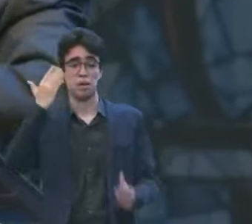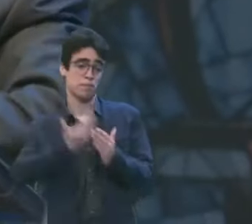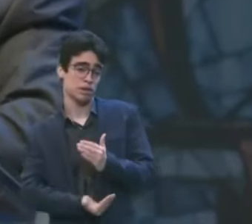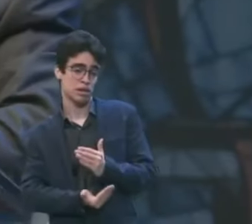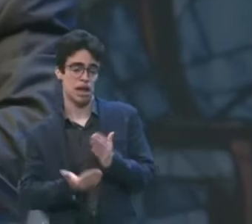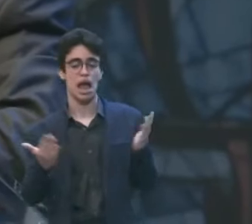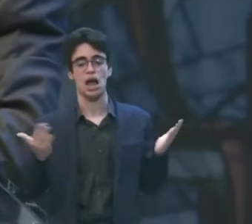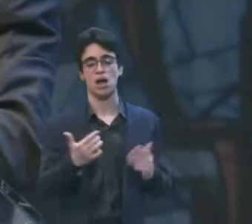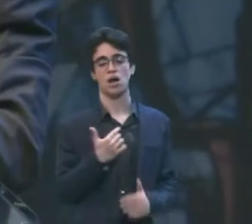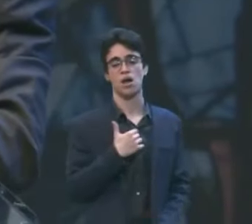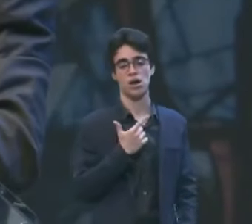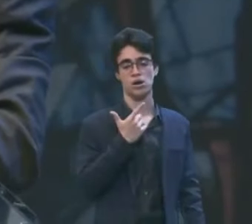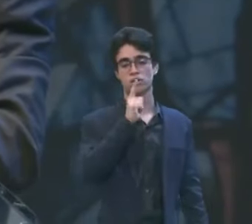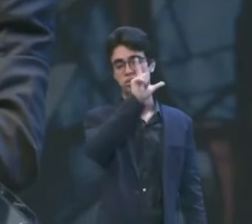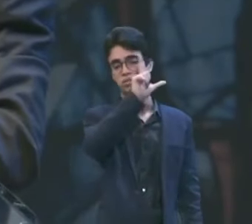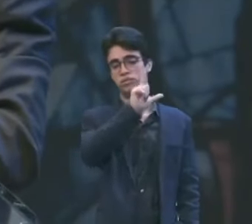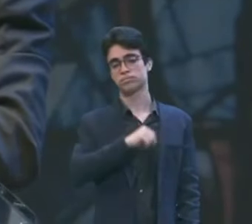ganhar.